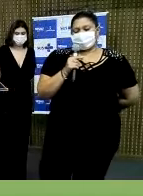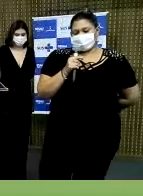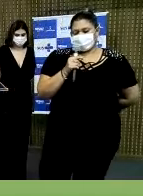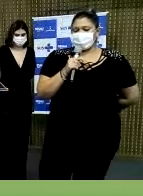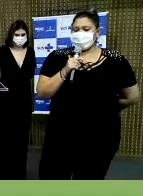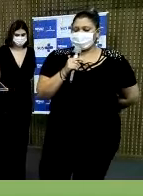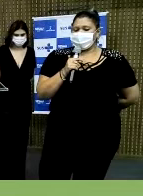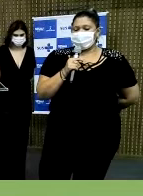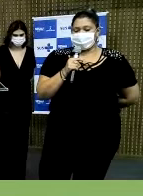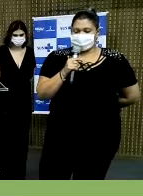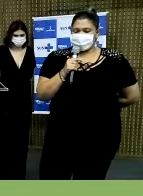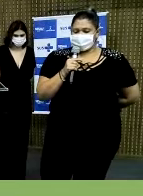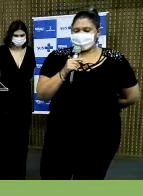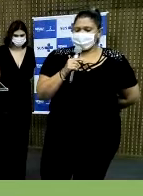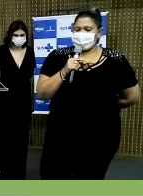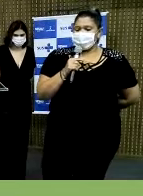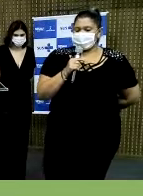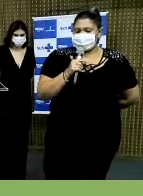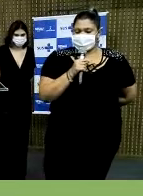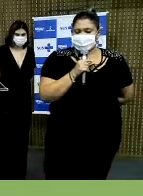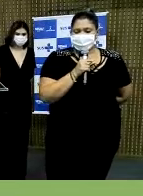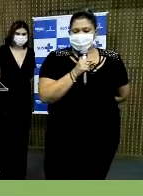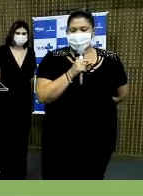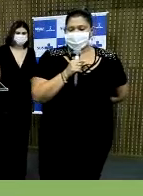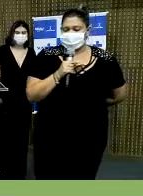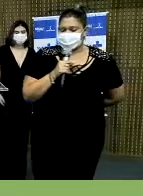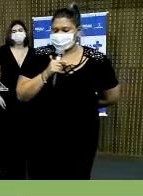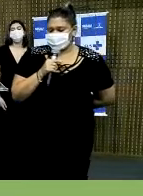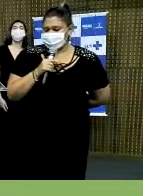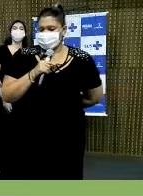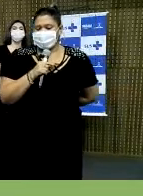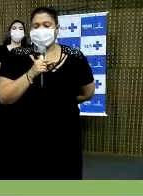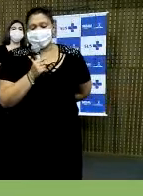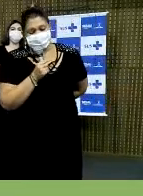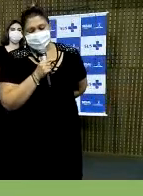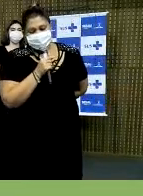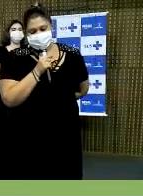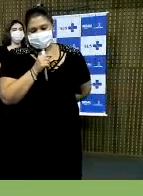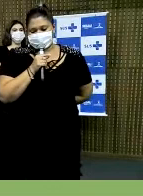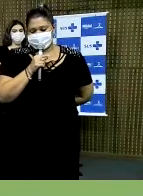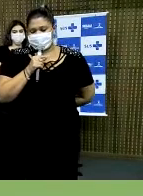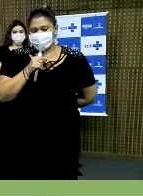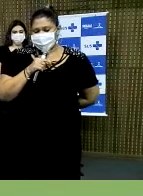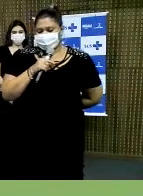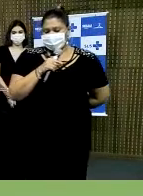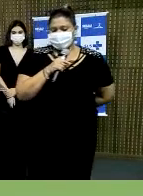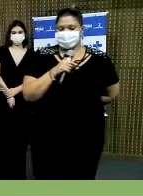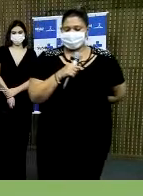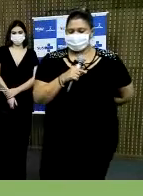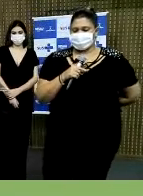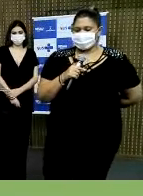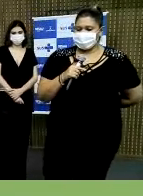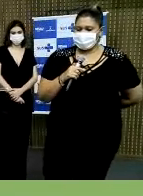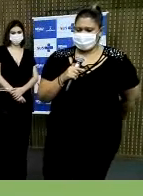o endodontia, a cirurgia e a prótese maxilar superior. E o exame mais solicitado de raio-x.